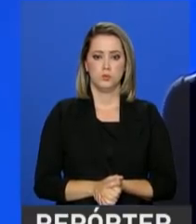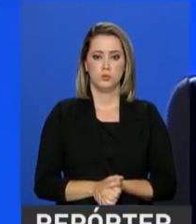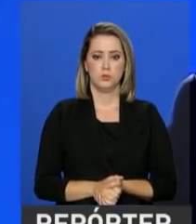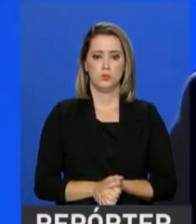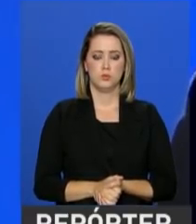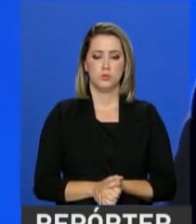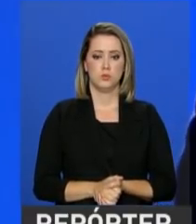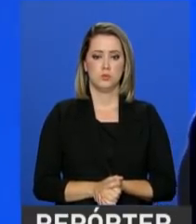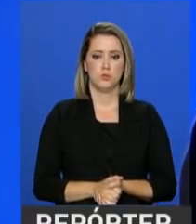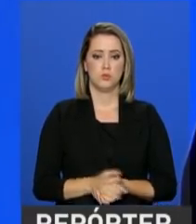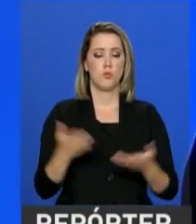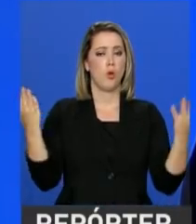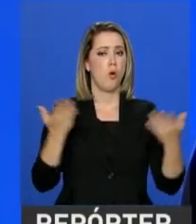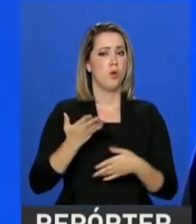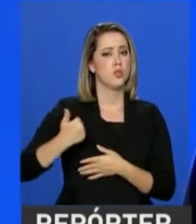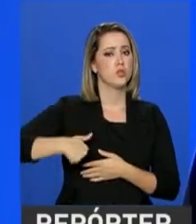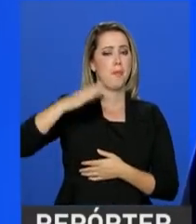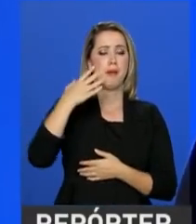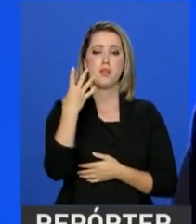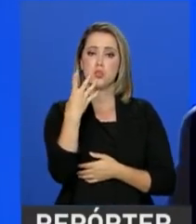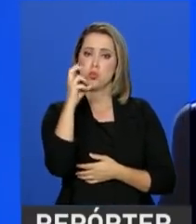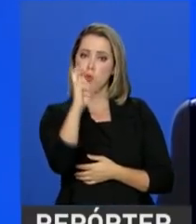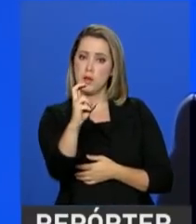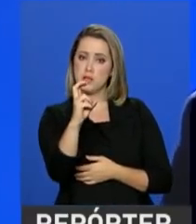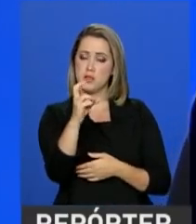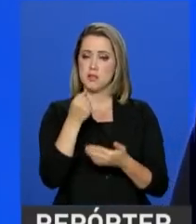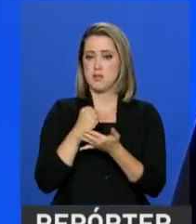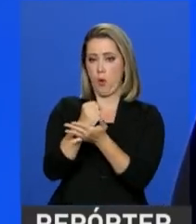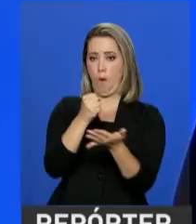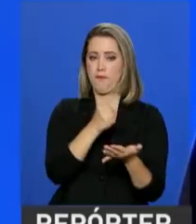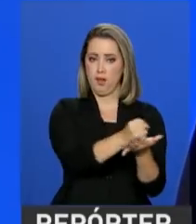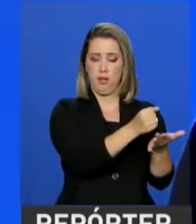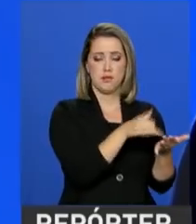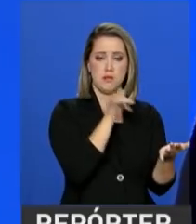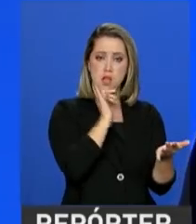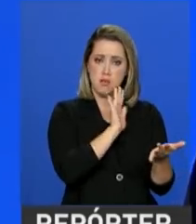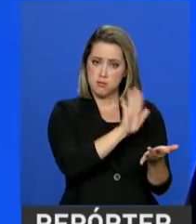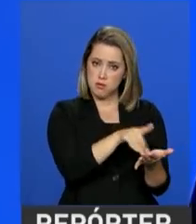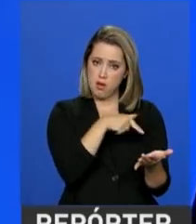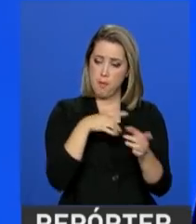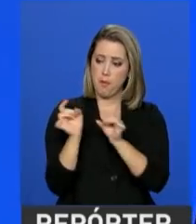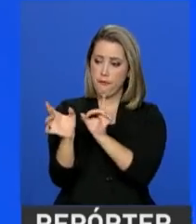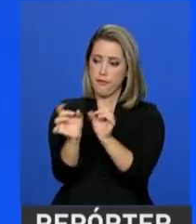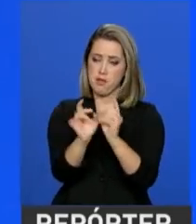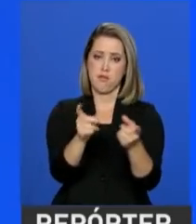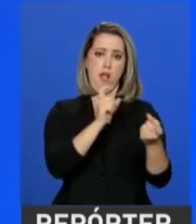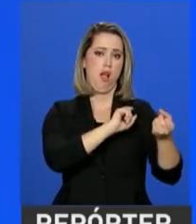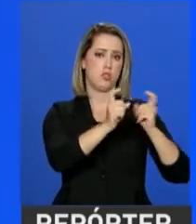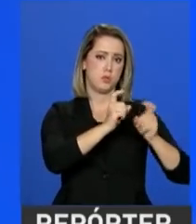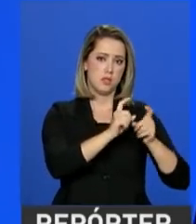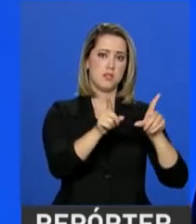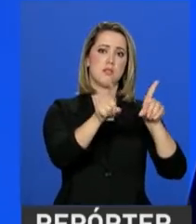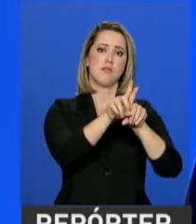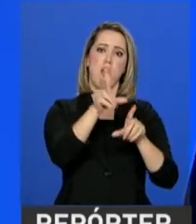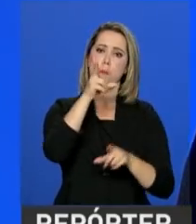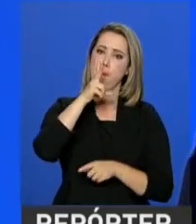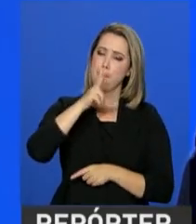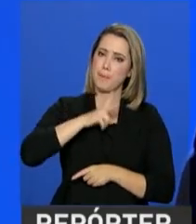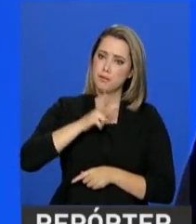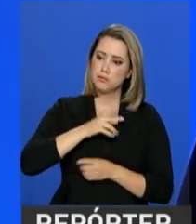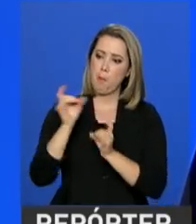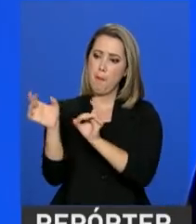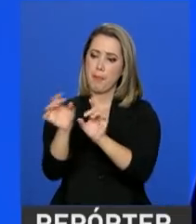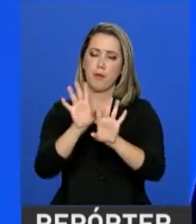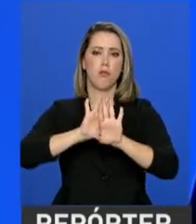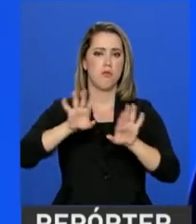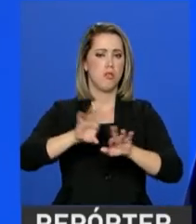São mais de 40, 45 ofertas, por exemplo, em matéria de concessões, de privatizações,